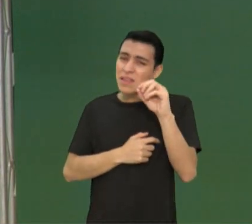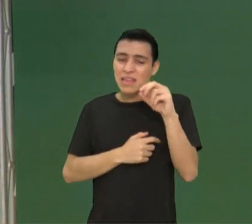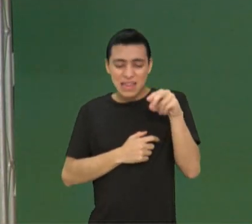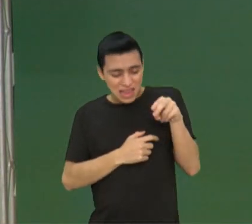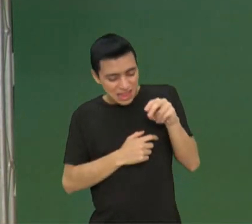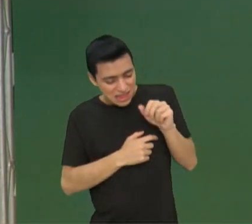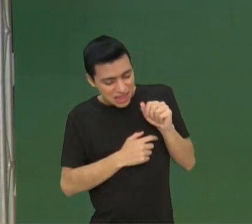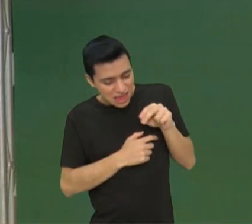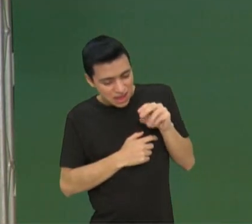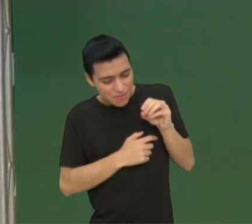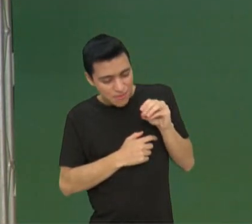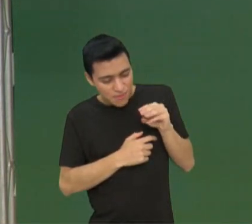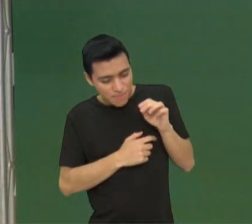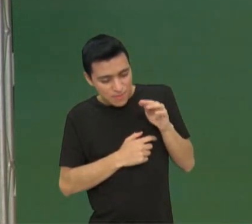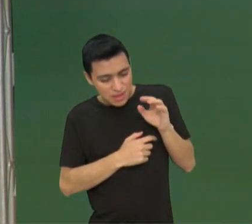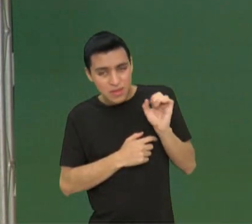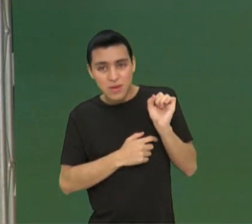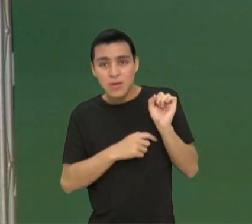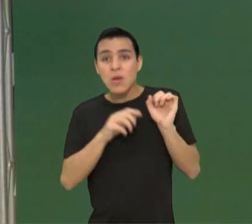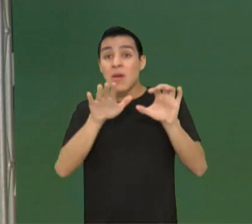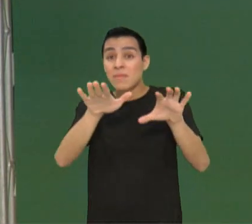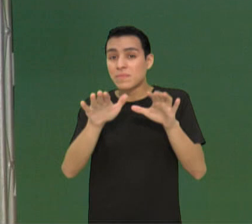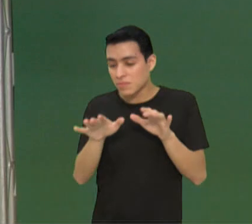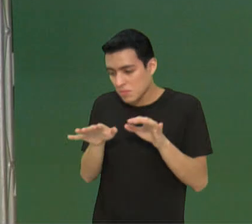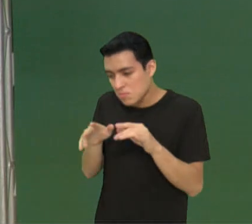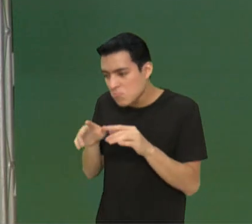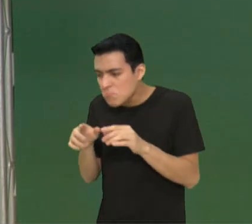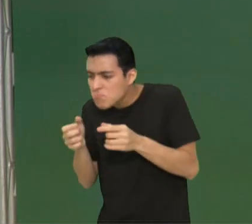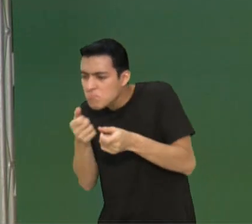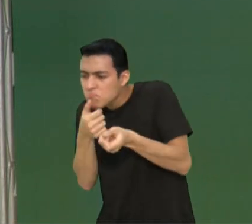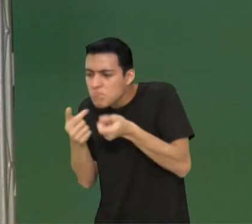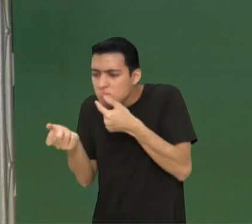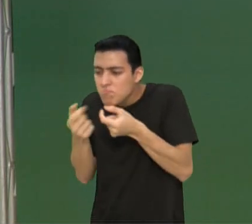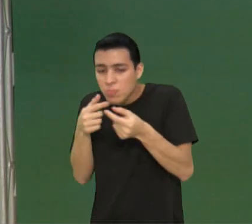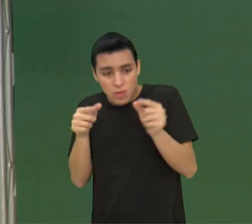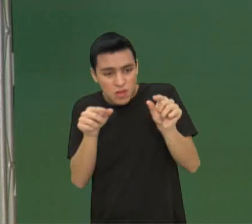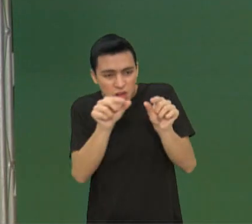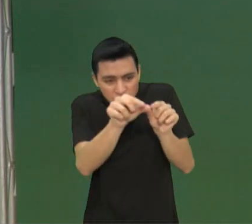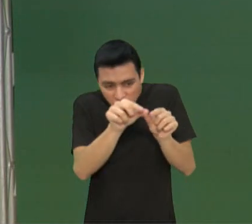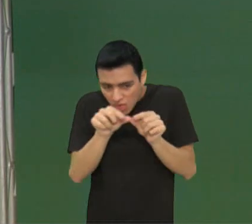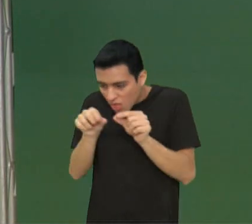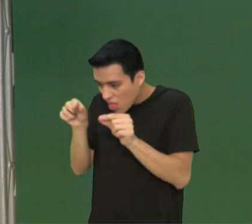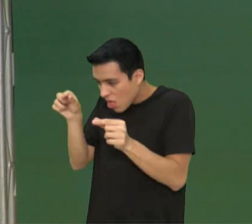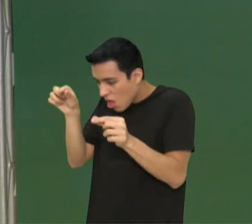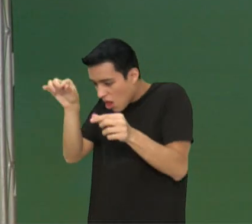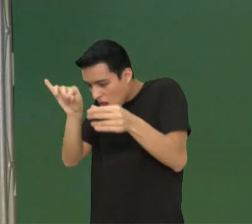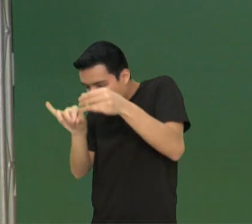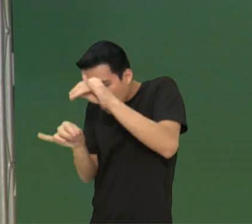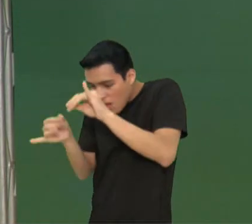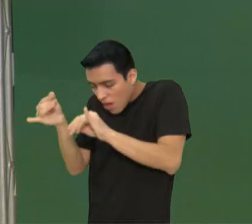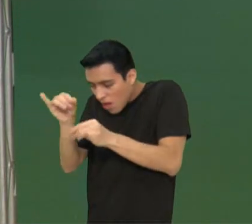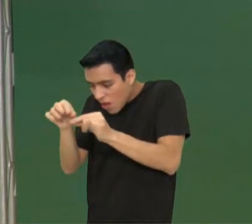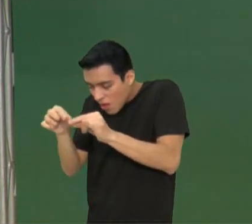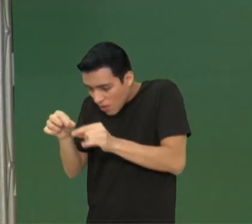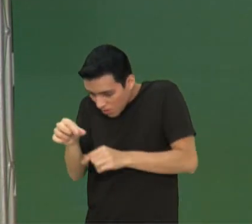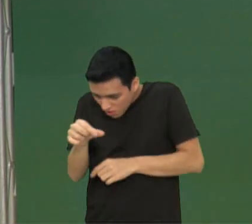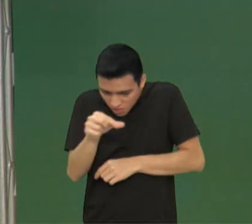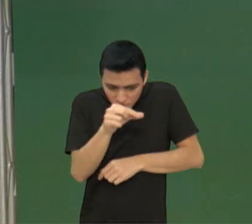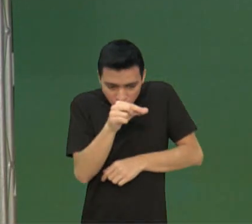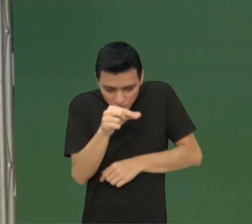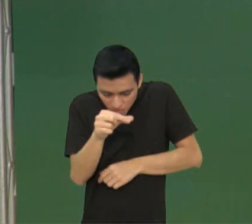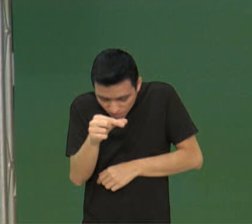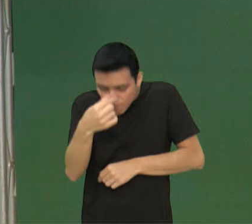Temos processo de desenvolvimento de medicamentos no tamanho de nanopartículas. para que eles vão lá e atuem direto sobre o